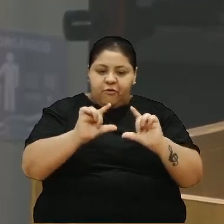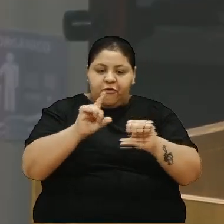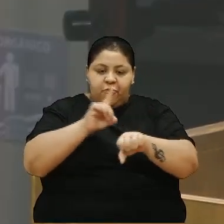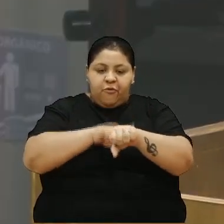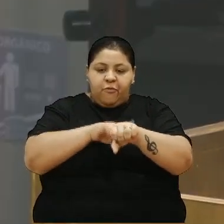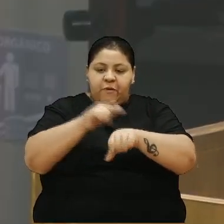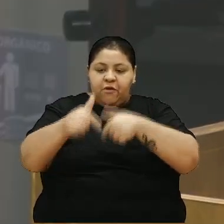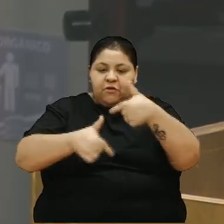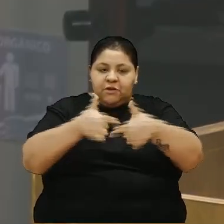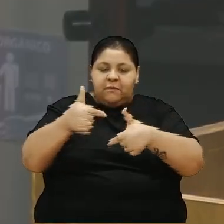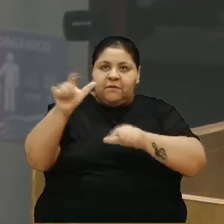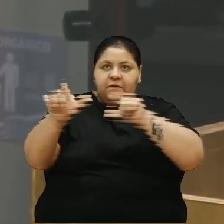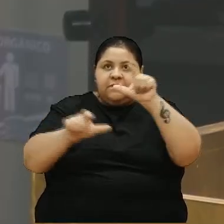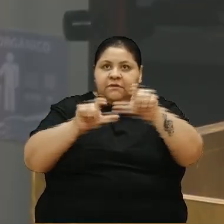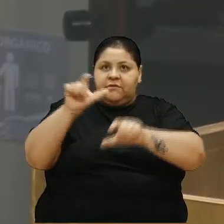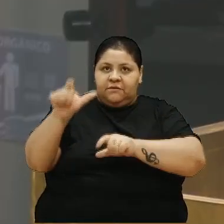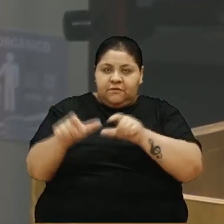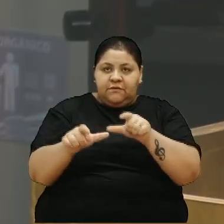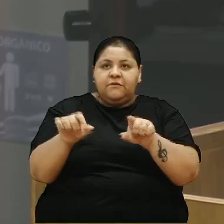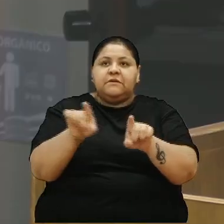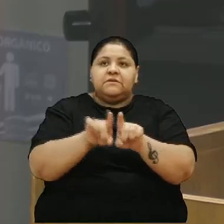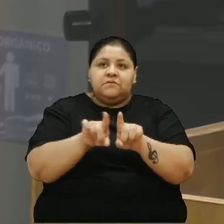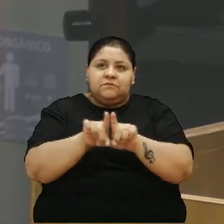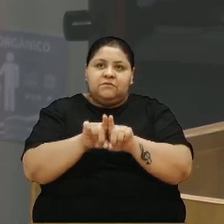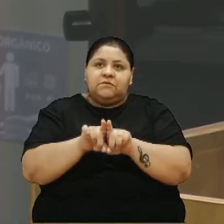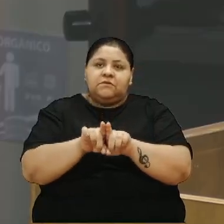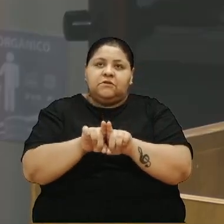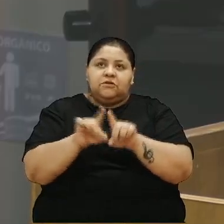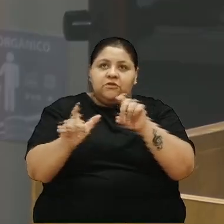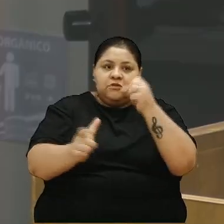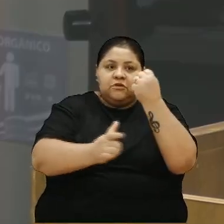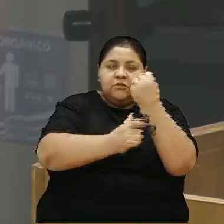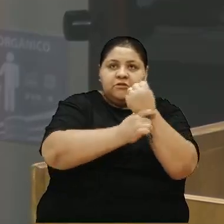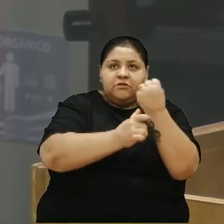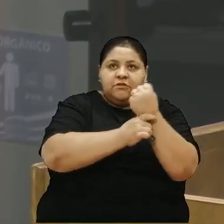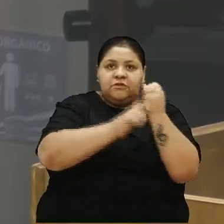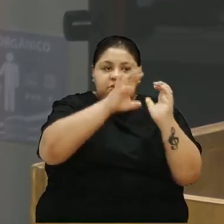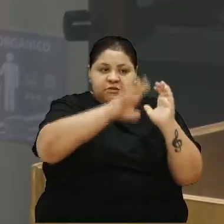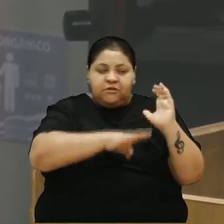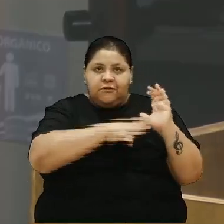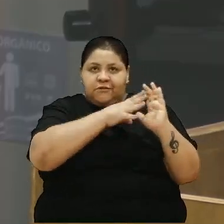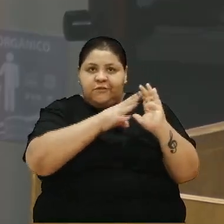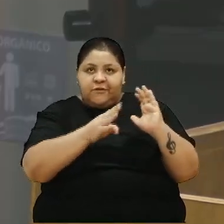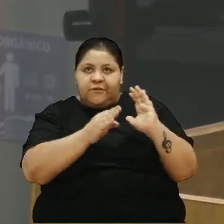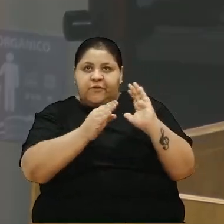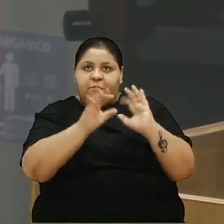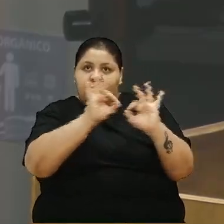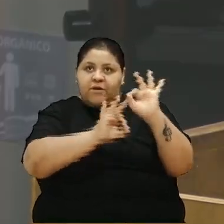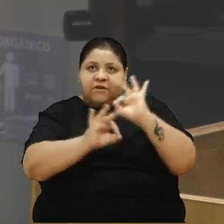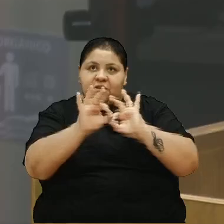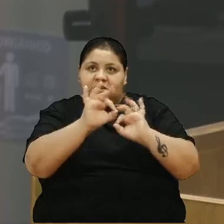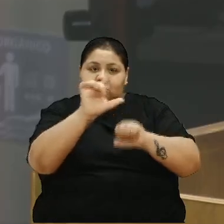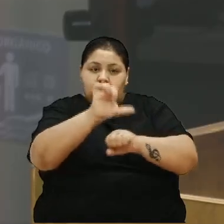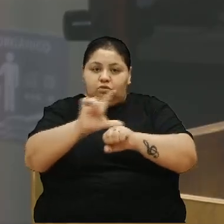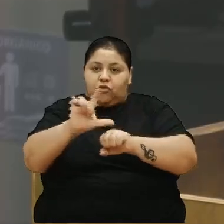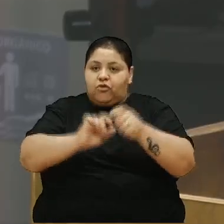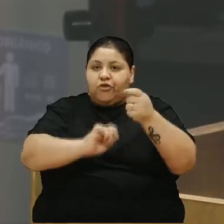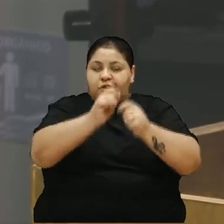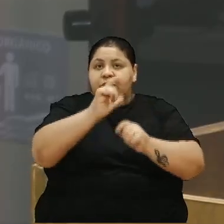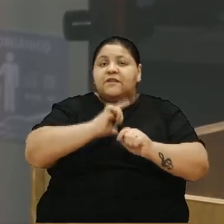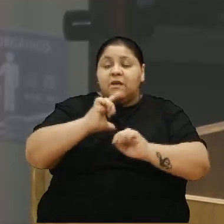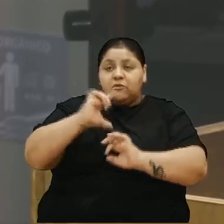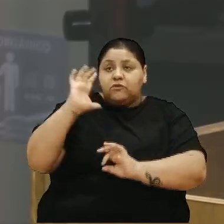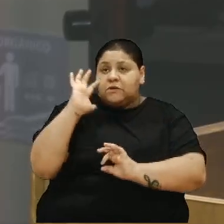das pessoas e, mais do que isso, que garante o escalonamento para adequação do comércio da indústria, nós temos uma